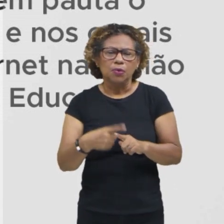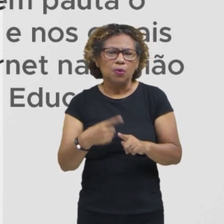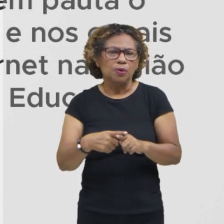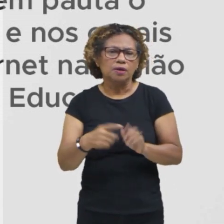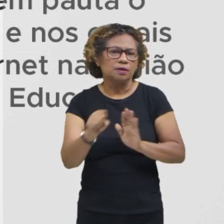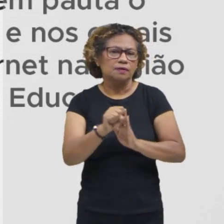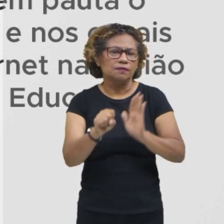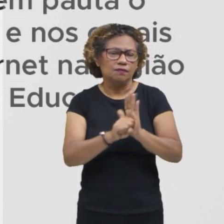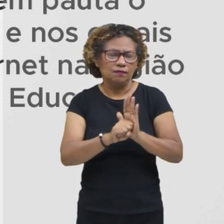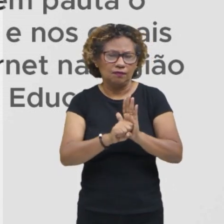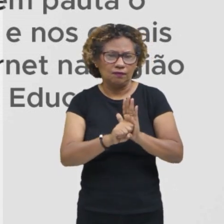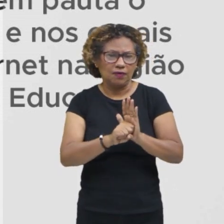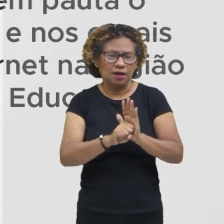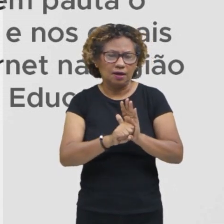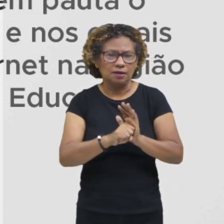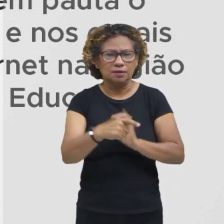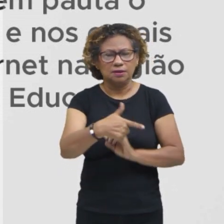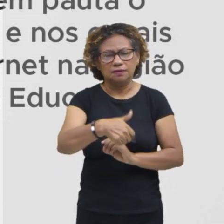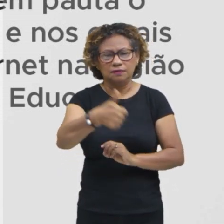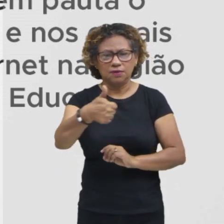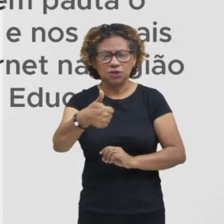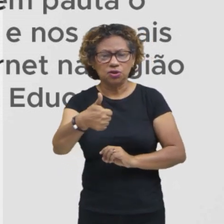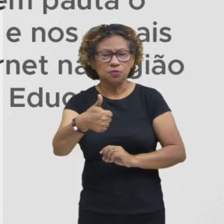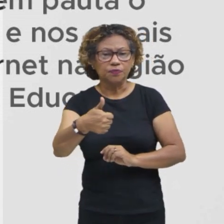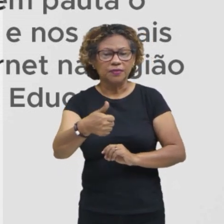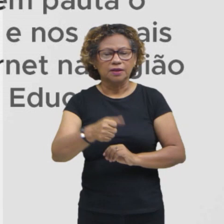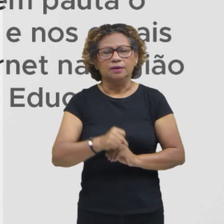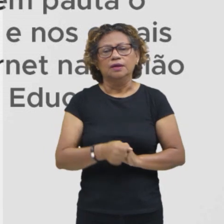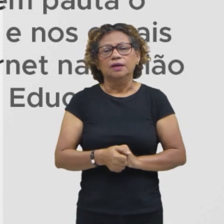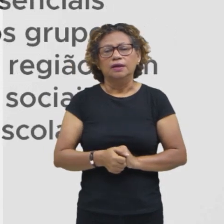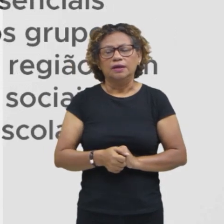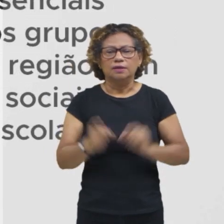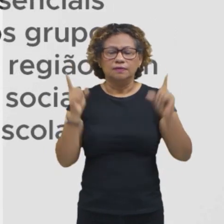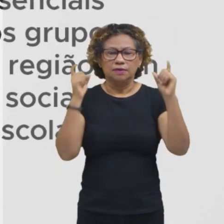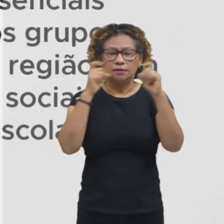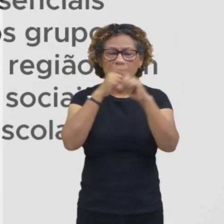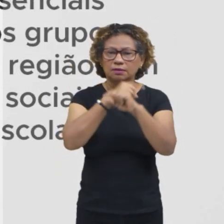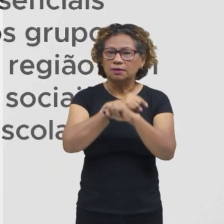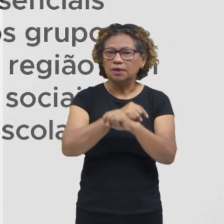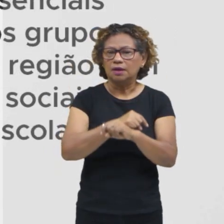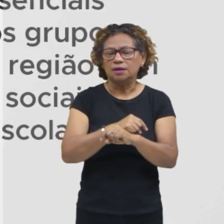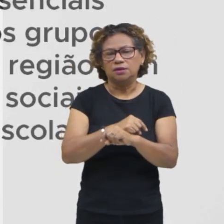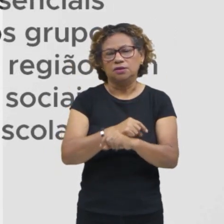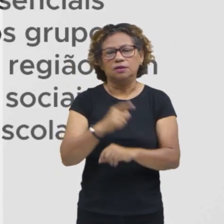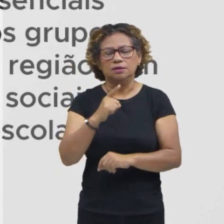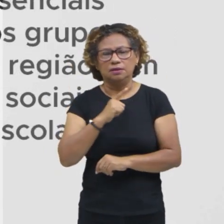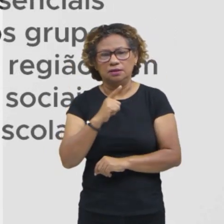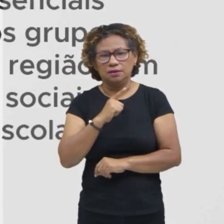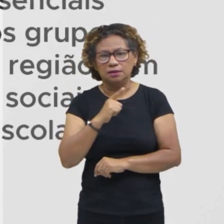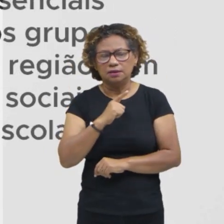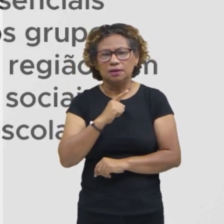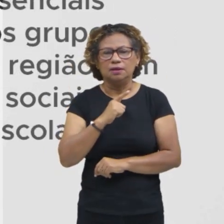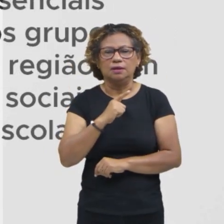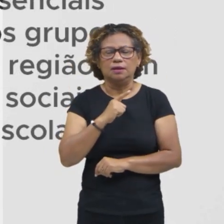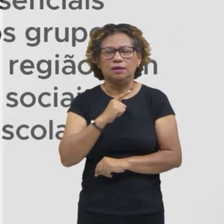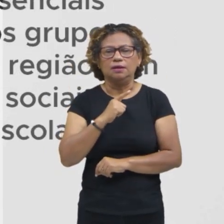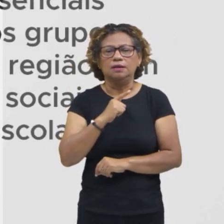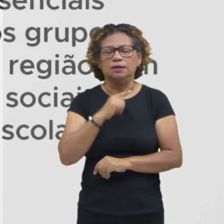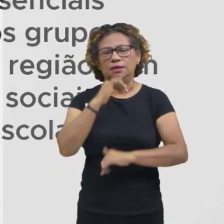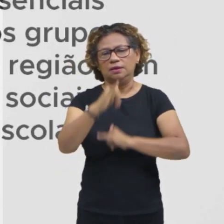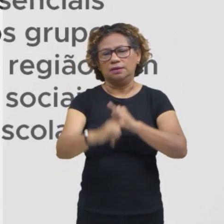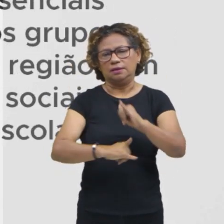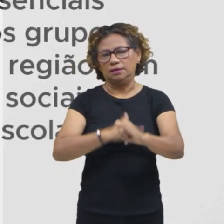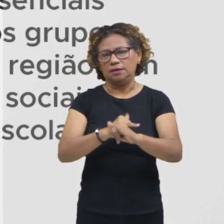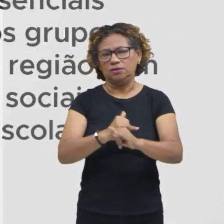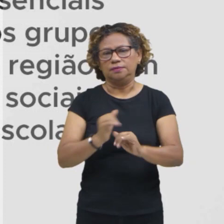XXI e às vezes o acesso, né? O nosso desafio é o acesso mesmo à própria